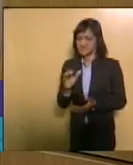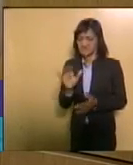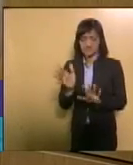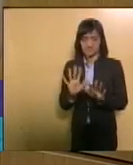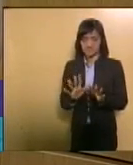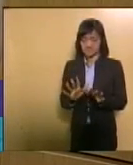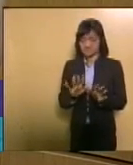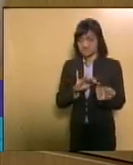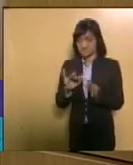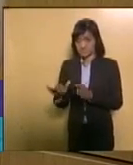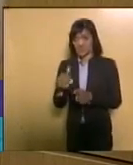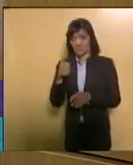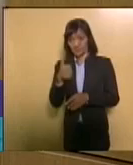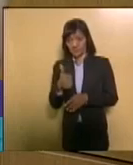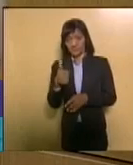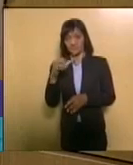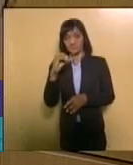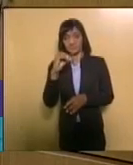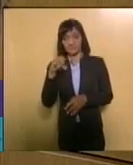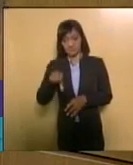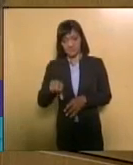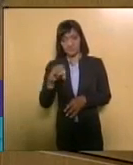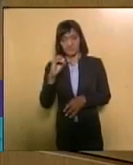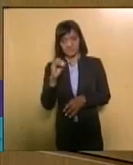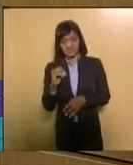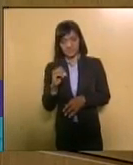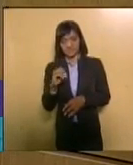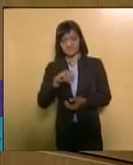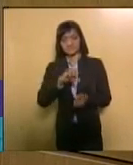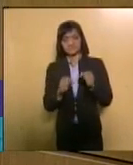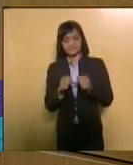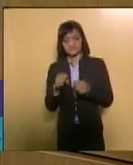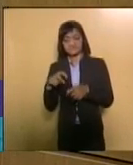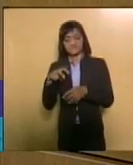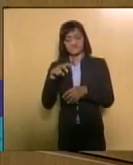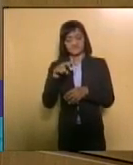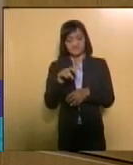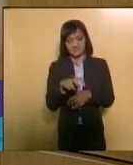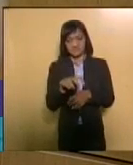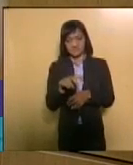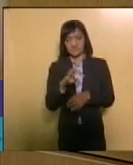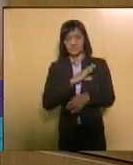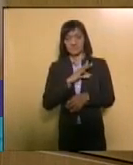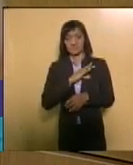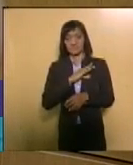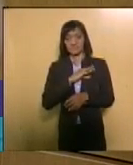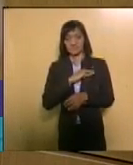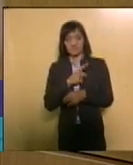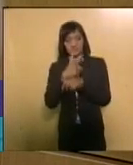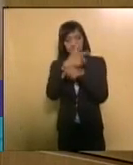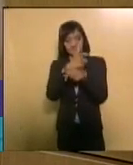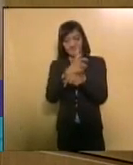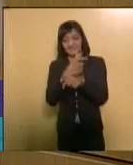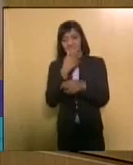desculpa 90 a viatura foi até o local da casa dela e o policial matou o marido